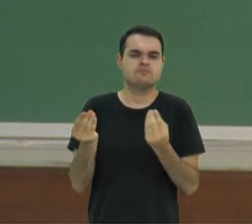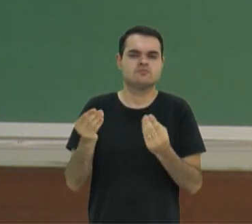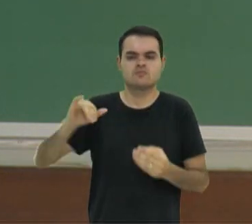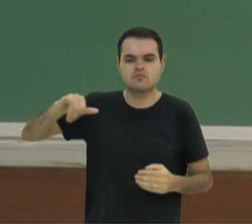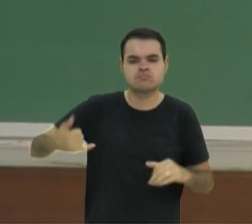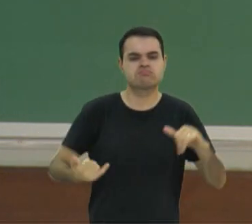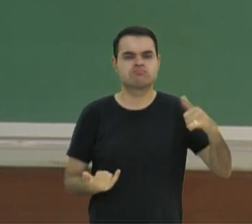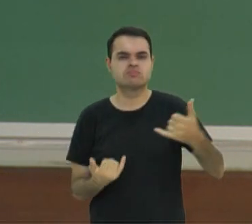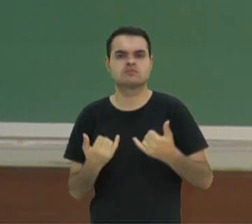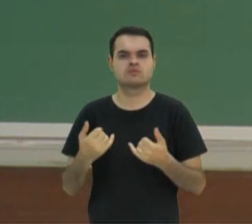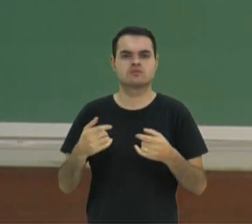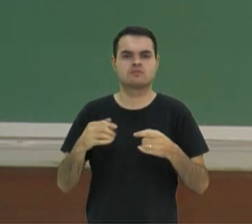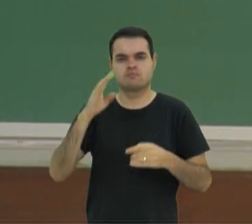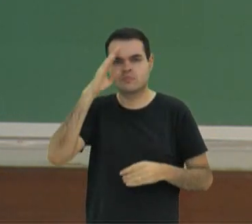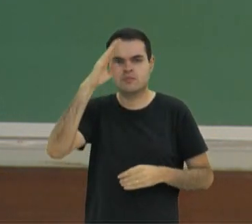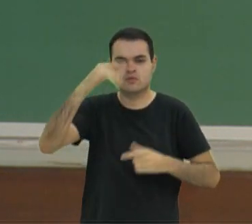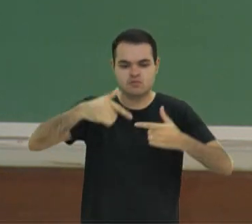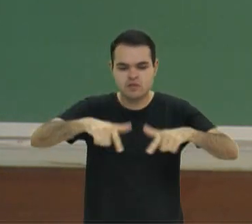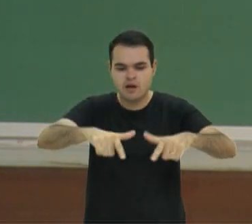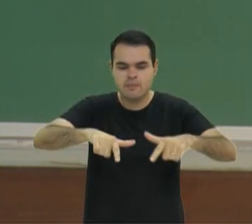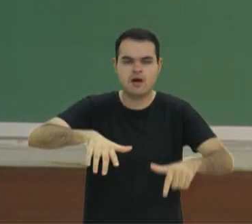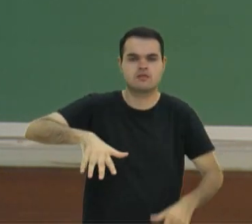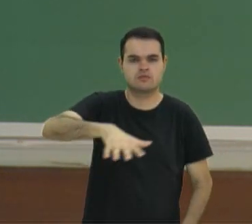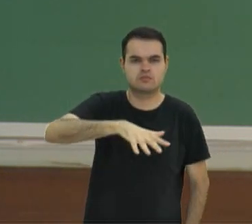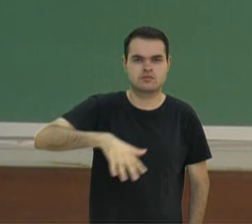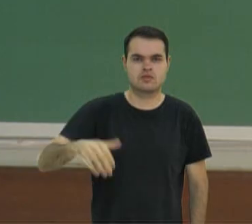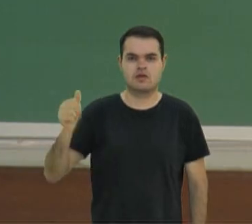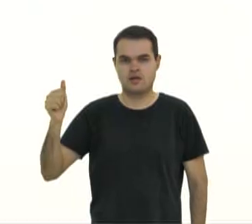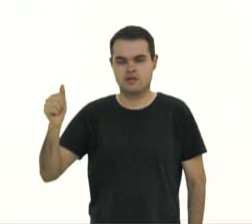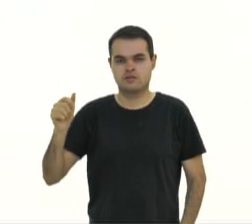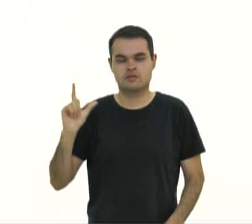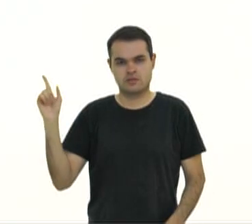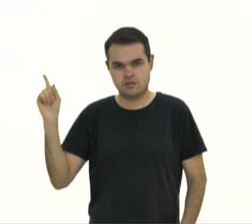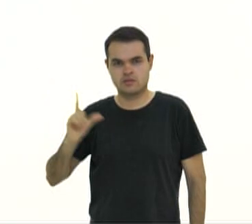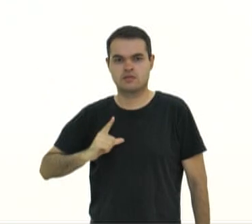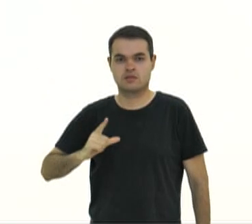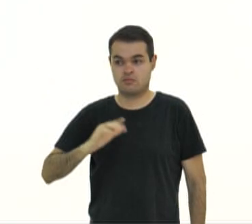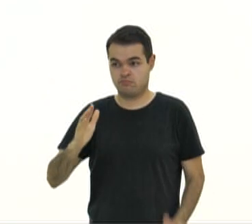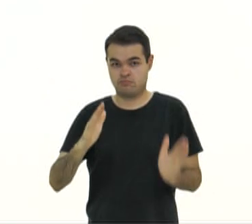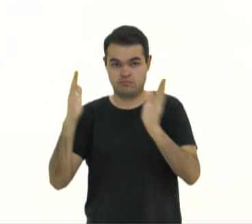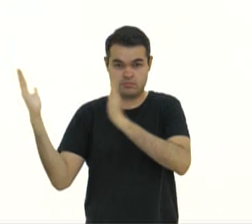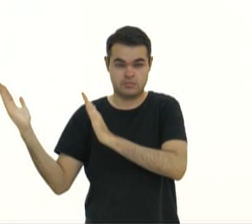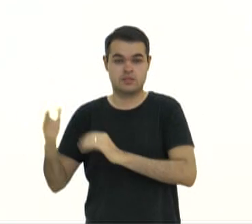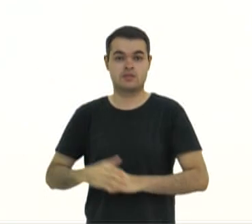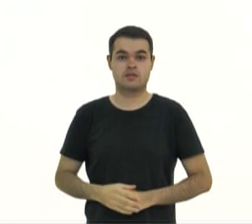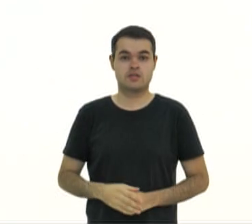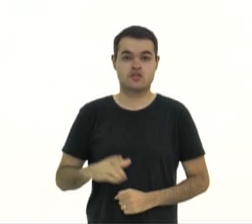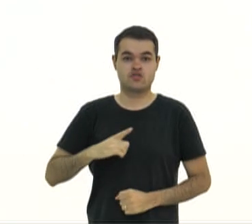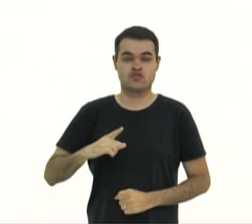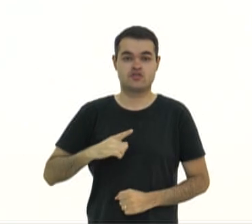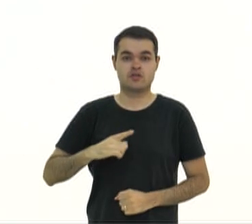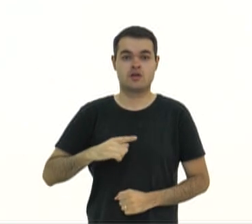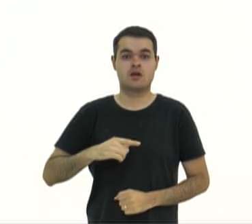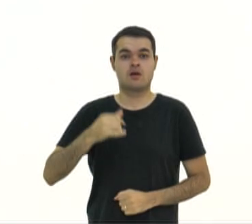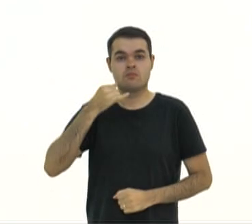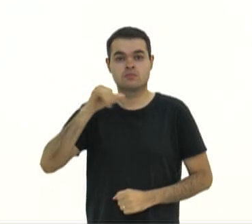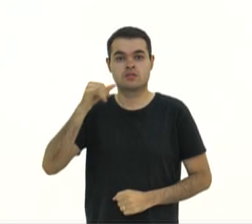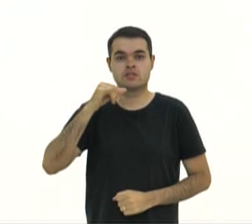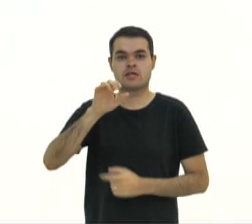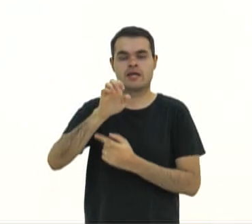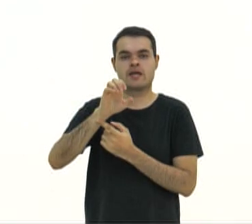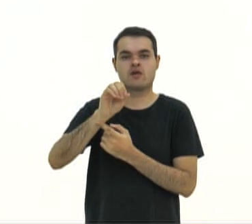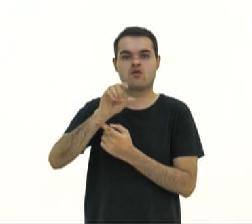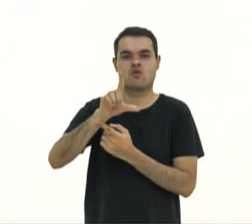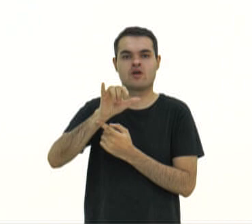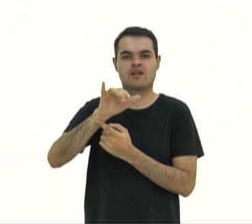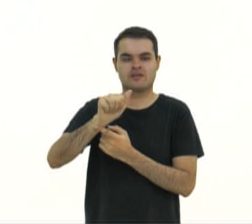no trabalho, principalmente. Então, você tem aqui o item A, um moinho, certo? Onde você utilizava a energia eólica, certo? Para poder fazer